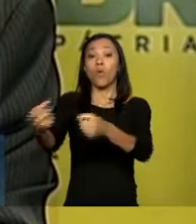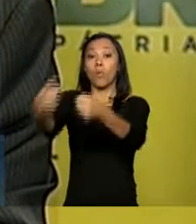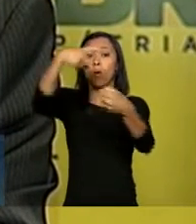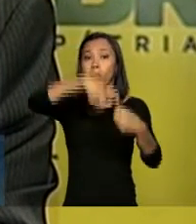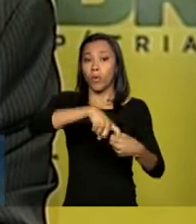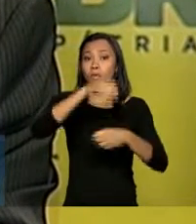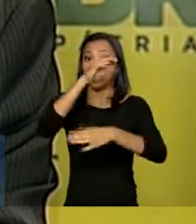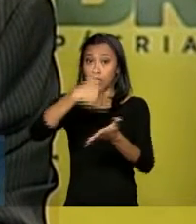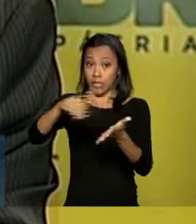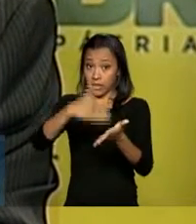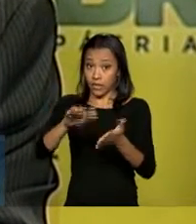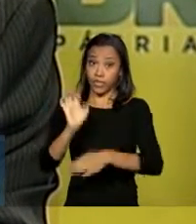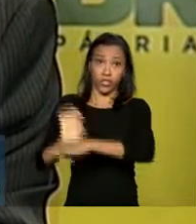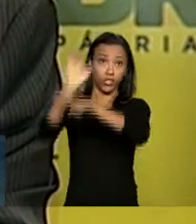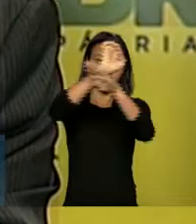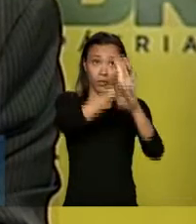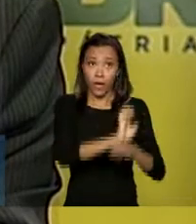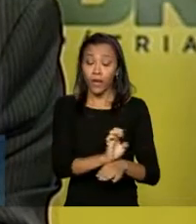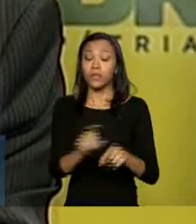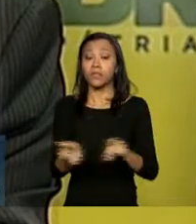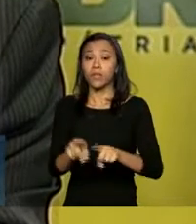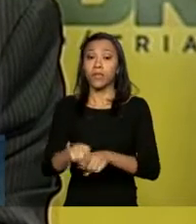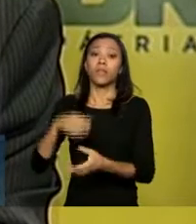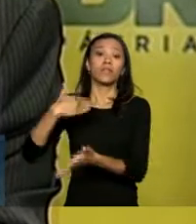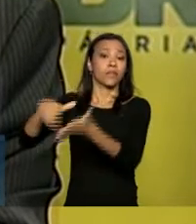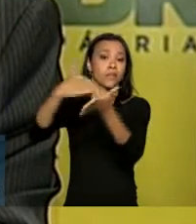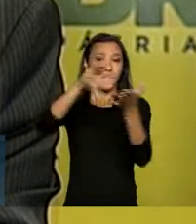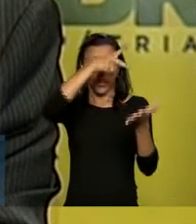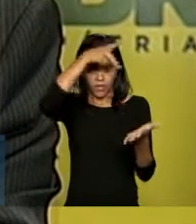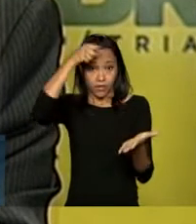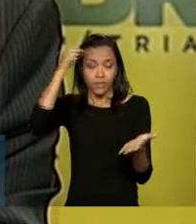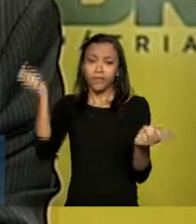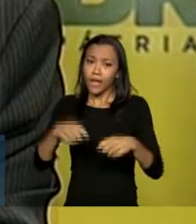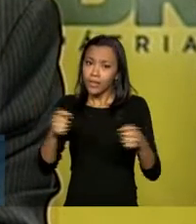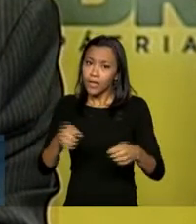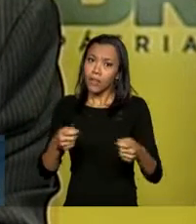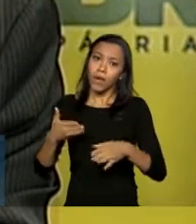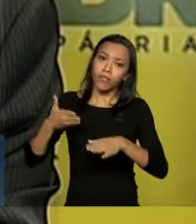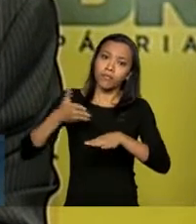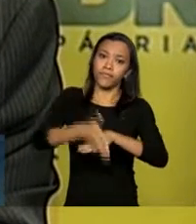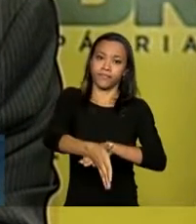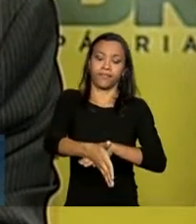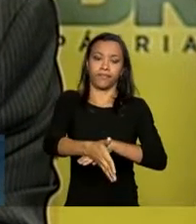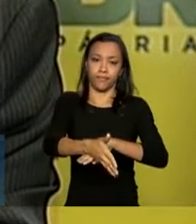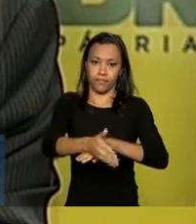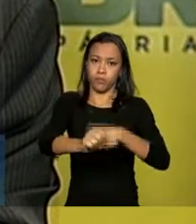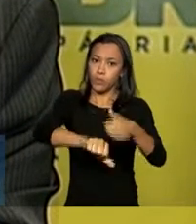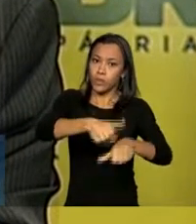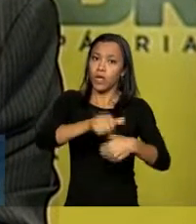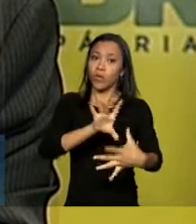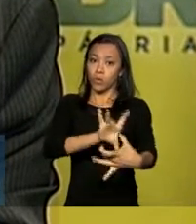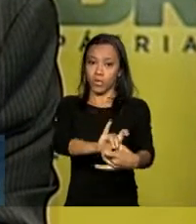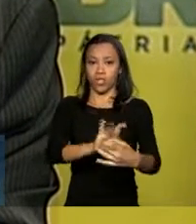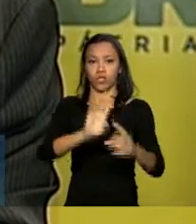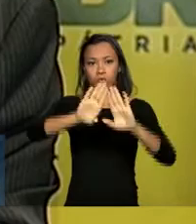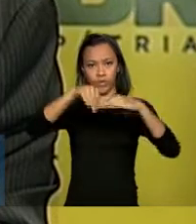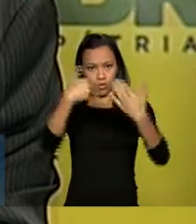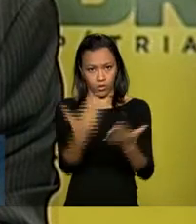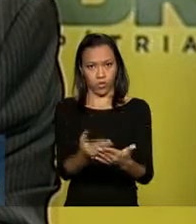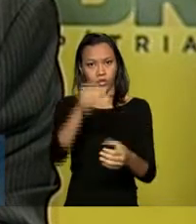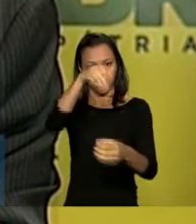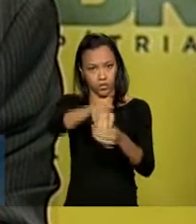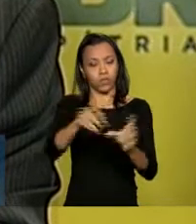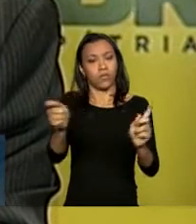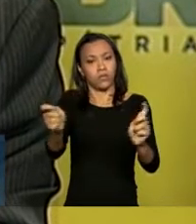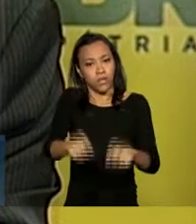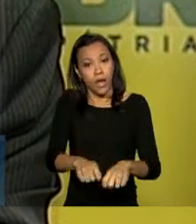dos gestores de escolas privadas. Todos esses pontos podem ser alvo de uma intervenção. E um dos nossos maiores empenhos é